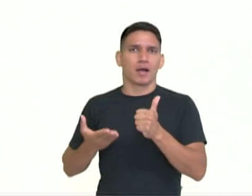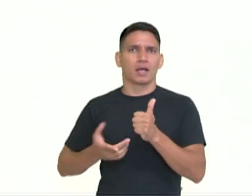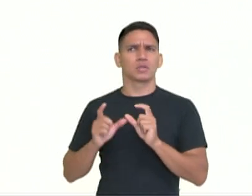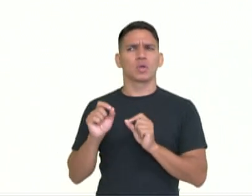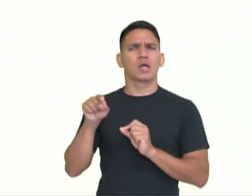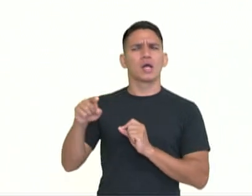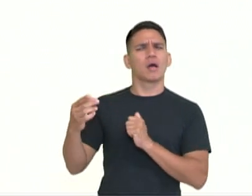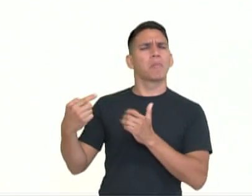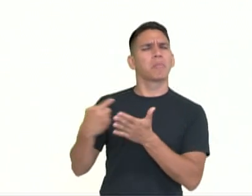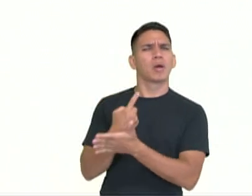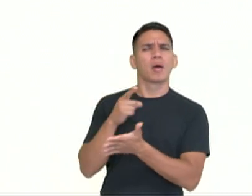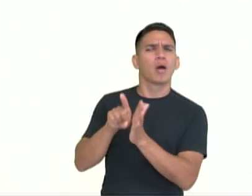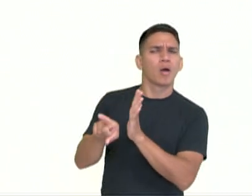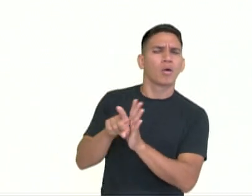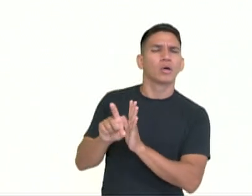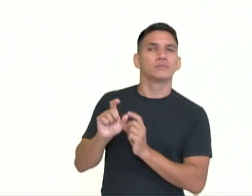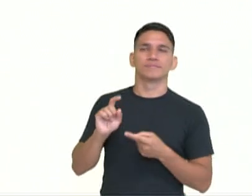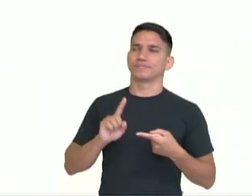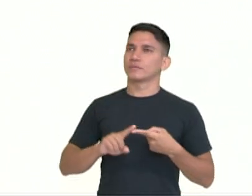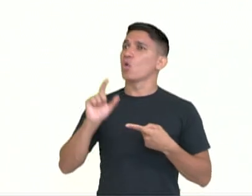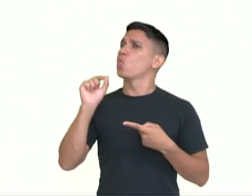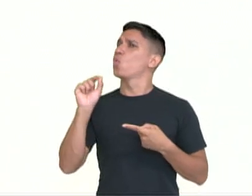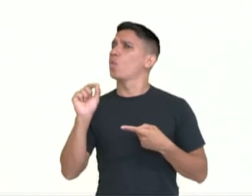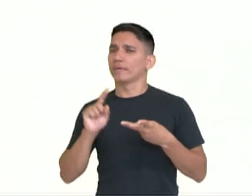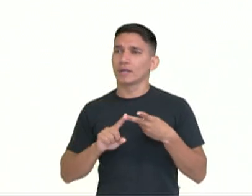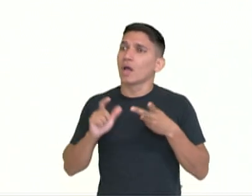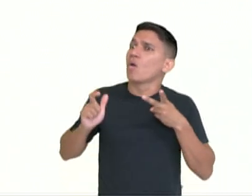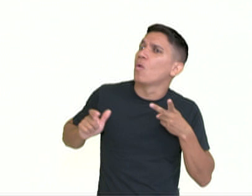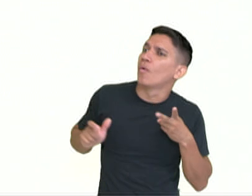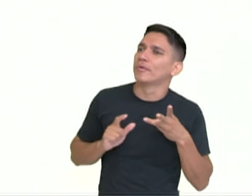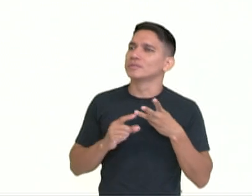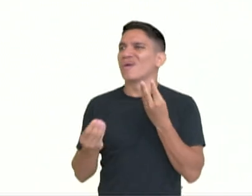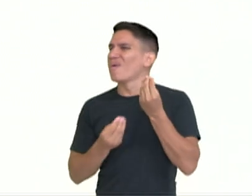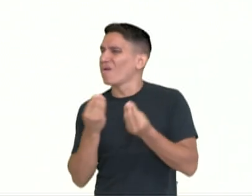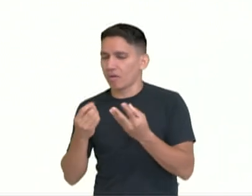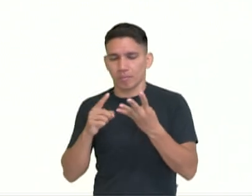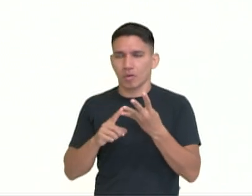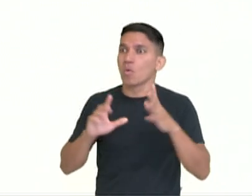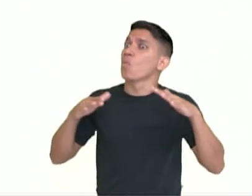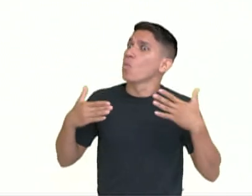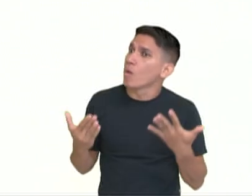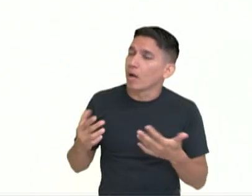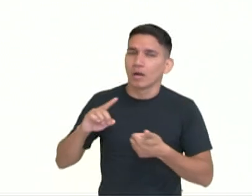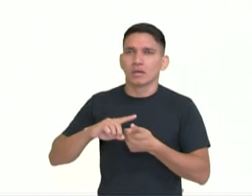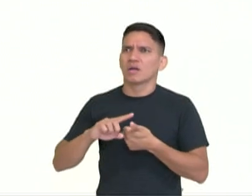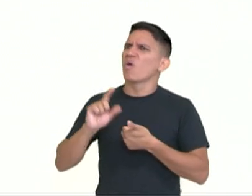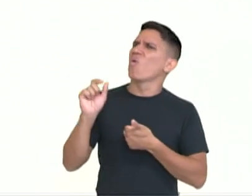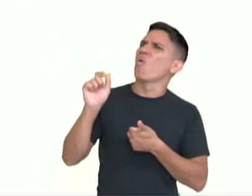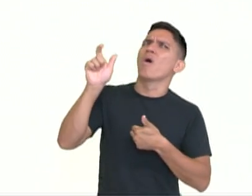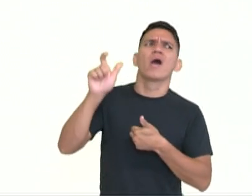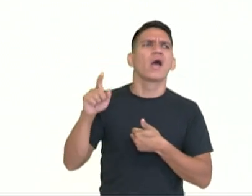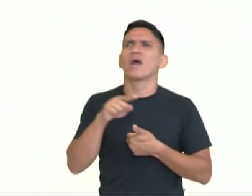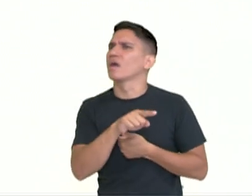perguntas básicas? O que, onde, como, quando, com quem?